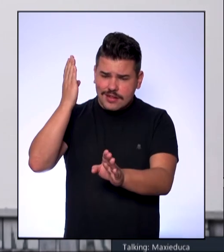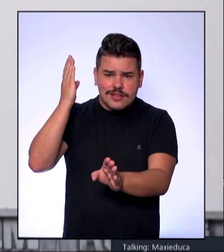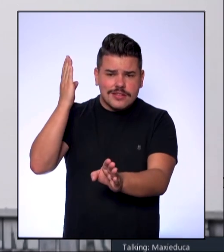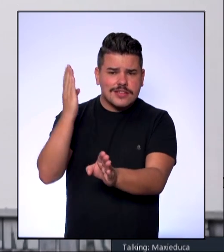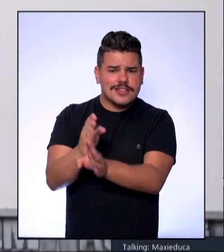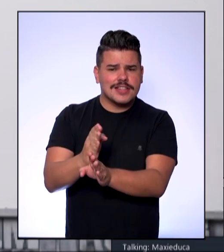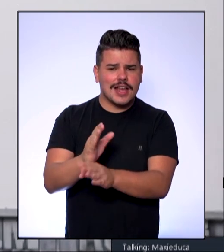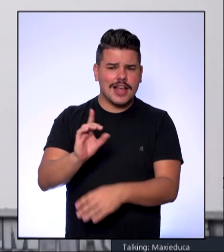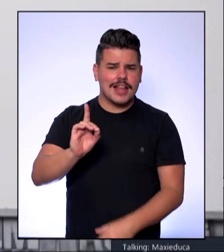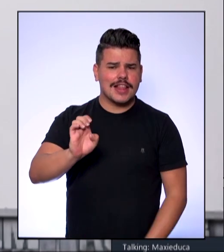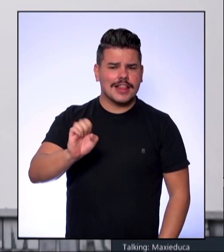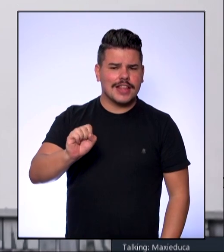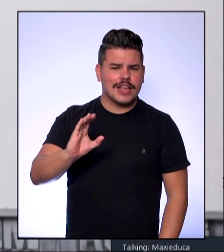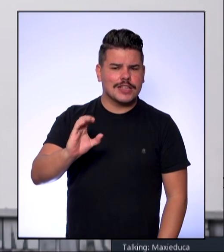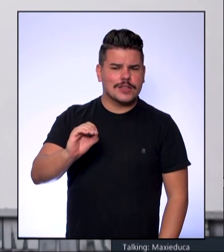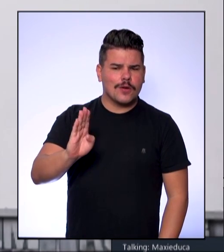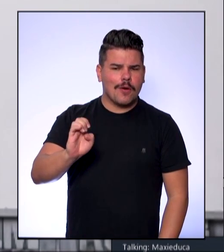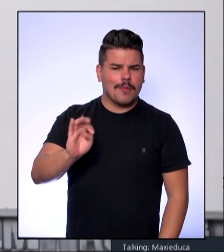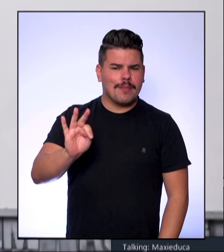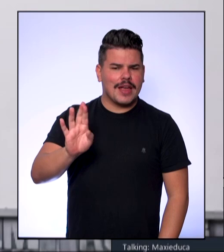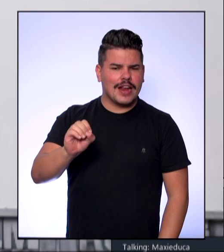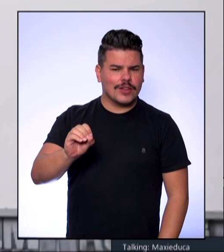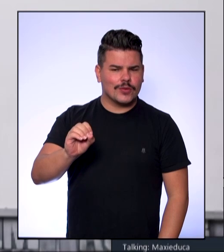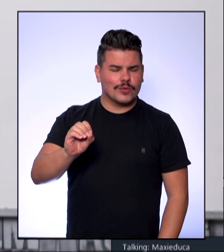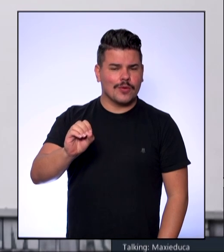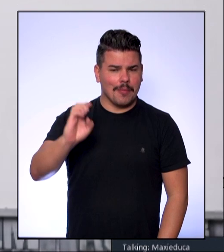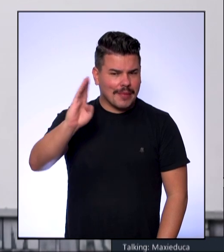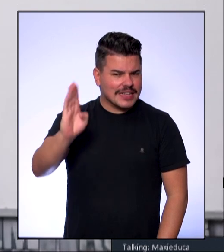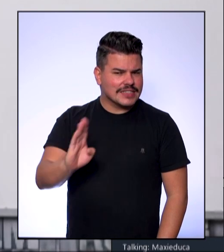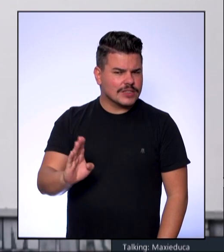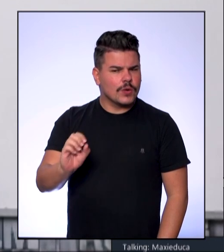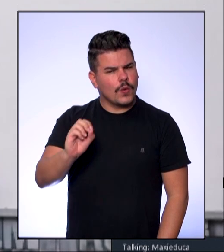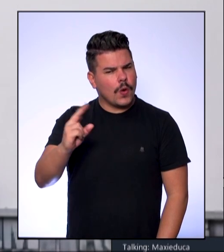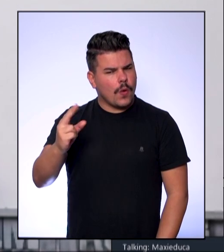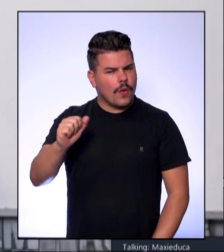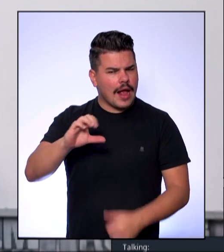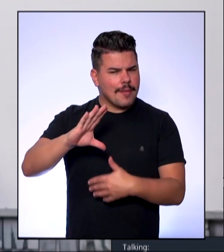nem do Brasil e nem da América. O Brasil, ele foi